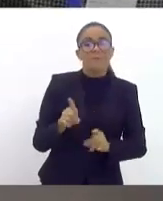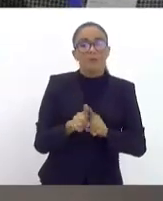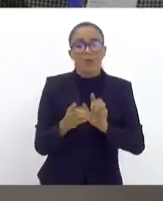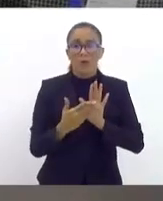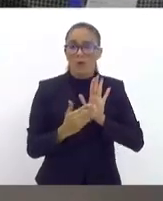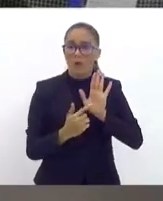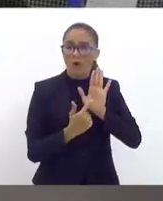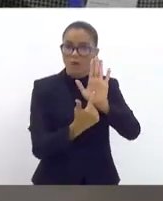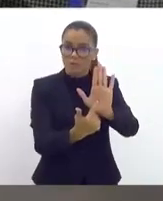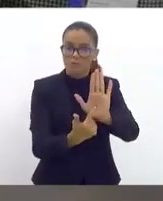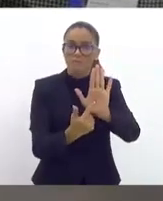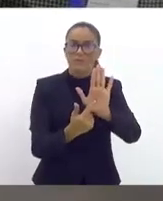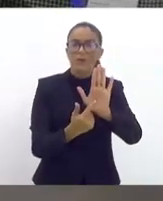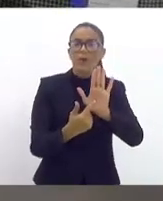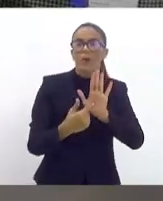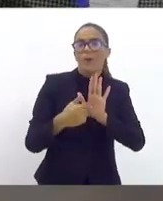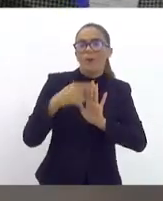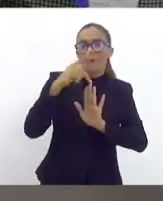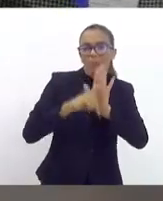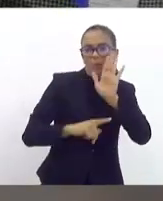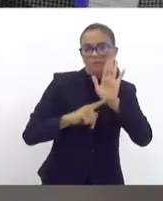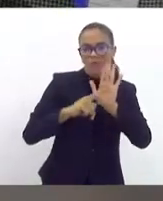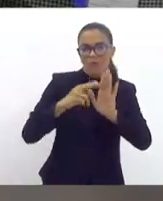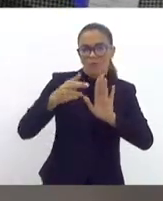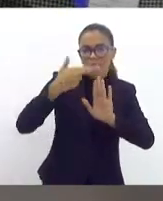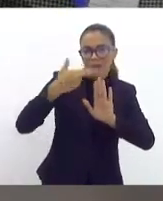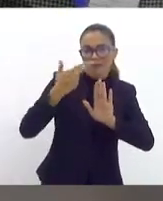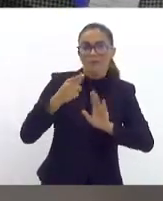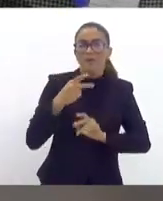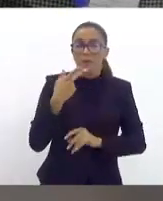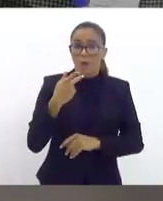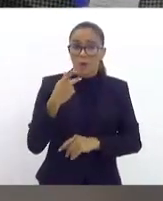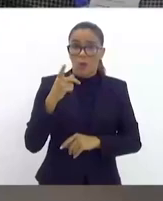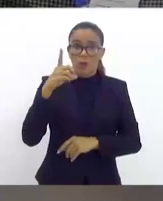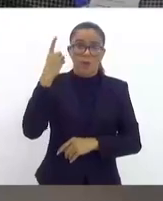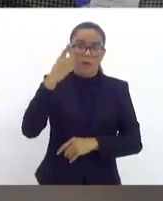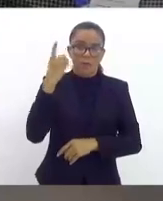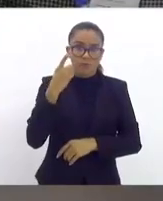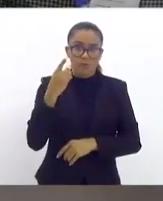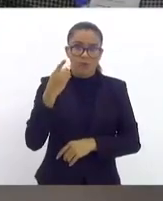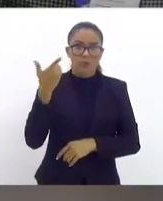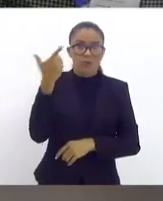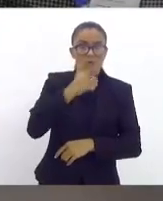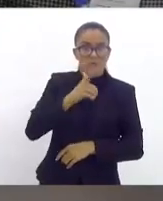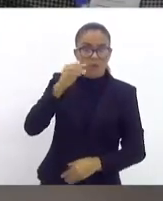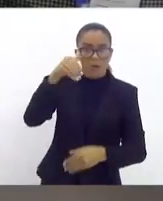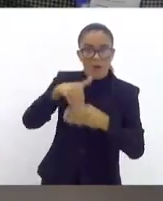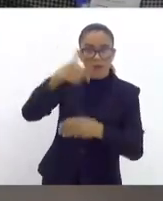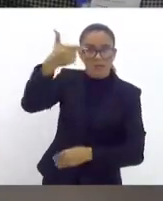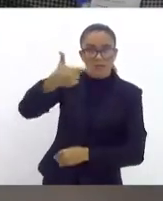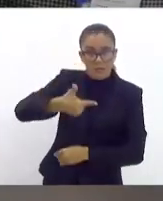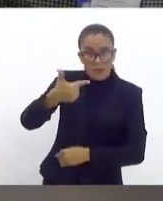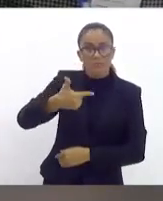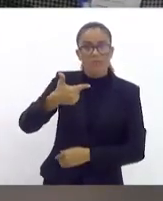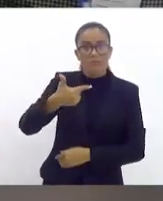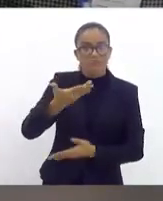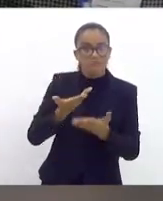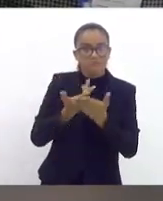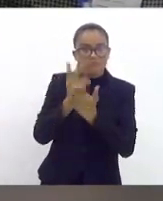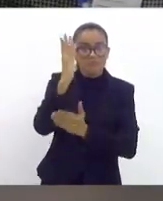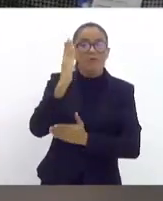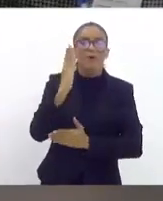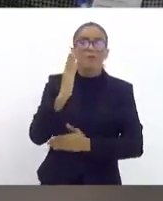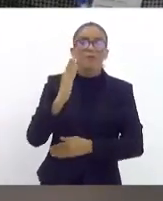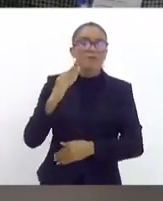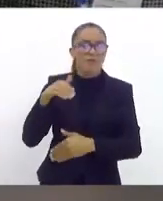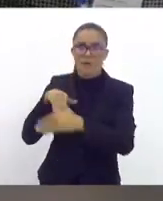resolução que foi adotado pela ccj que diz o seguinte o deputado reito os projetos de não vão para o arquivo isso além de tudo vai